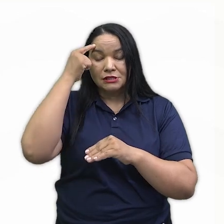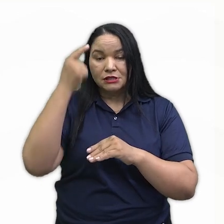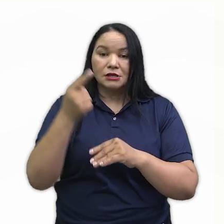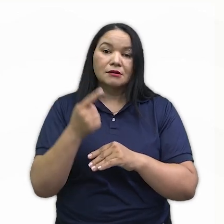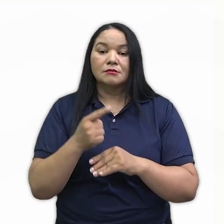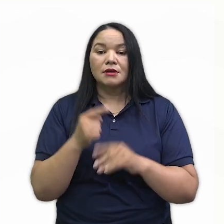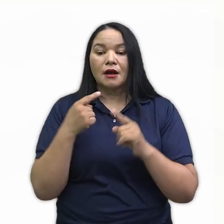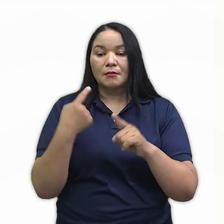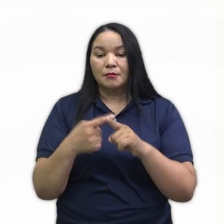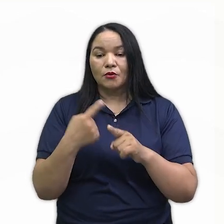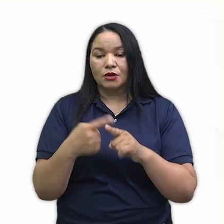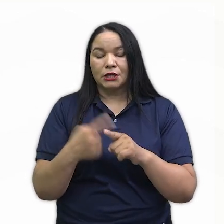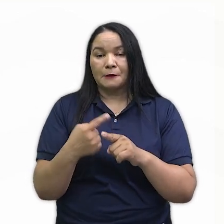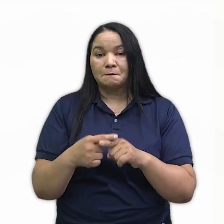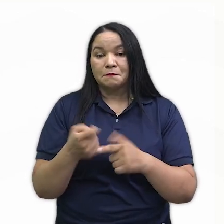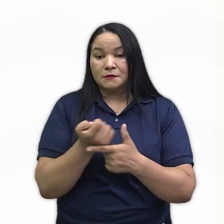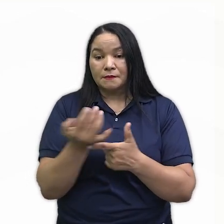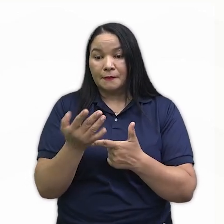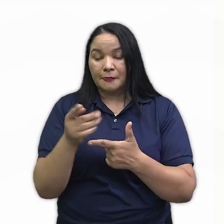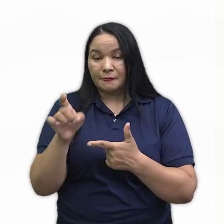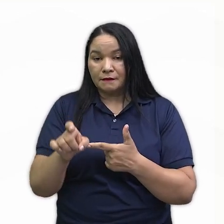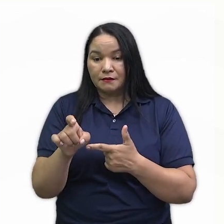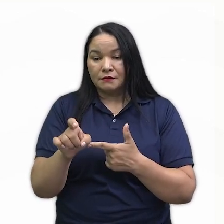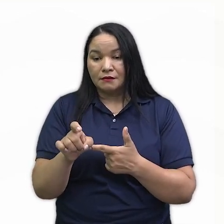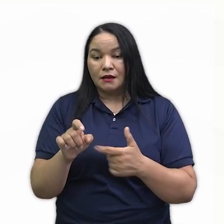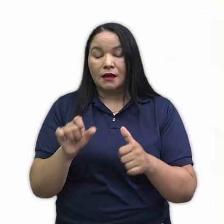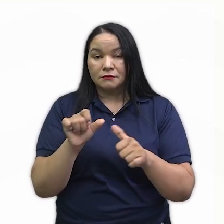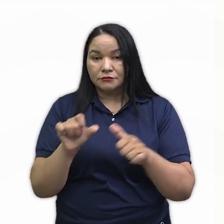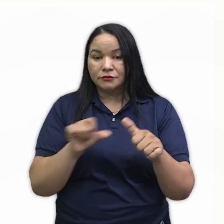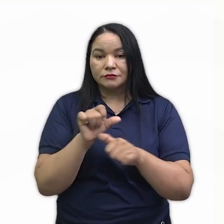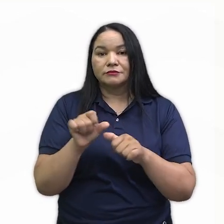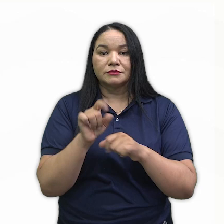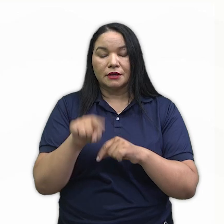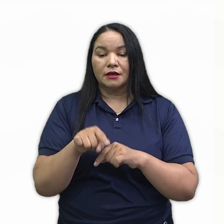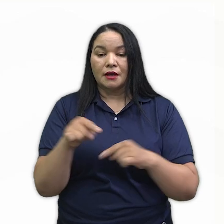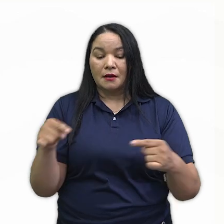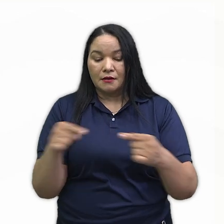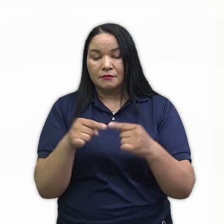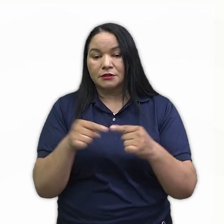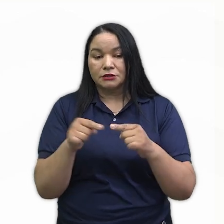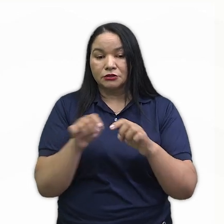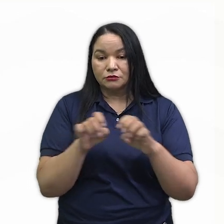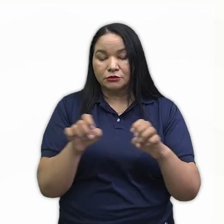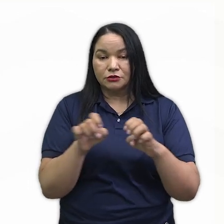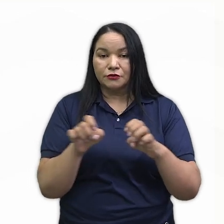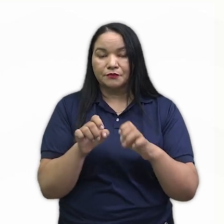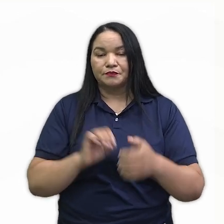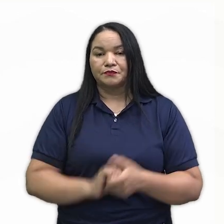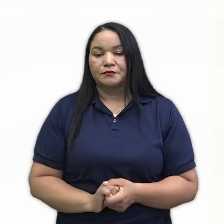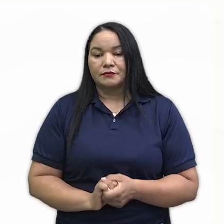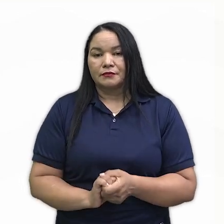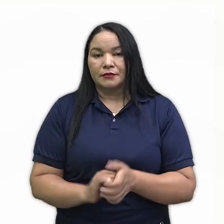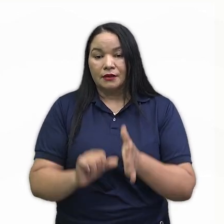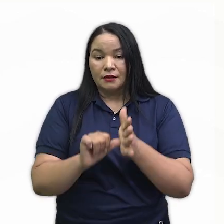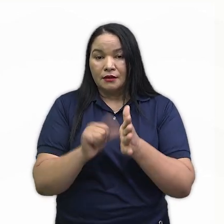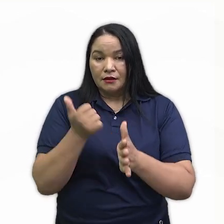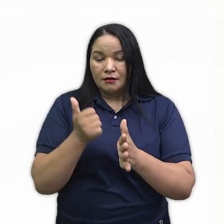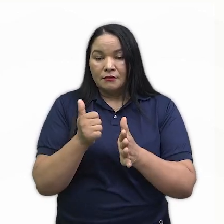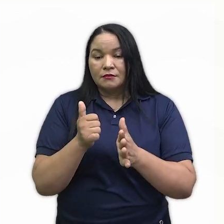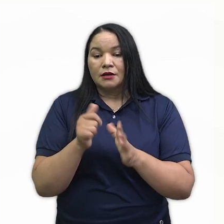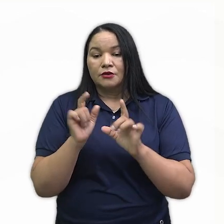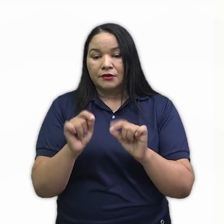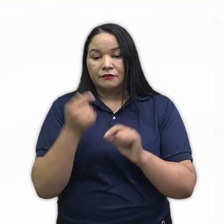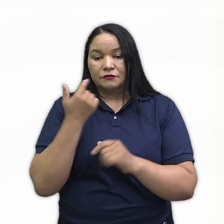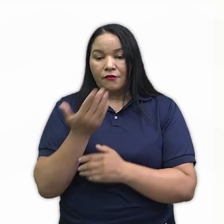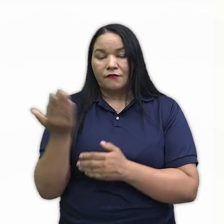nosso logaritmo ele vai ser transformado, né, em uma equação exponencial. Então, a primeira consequência